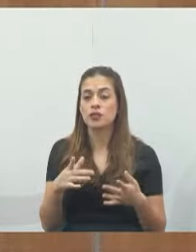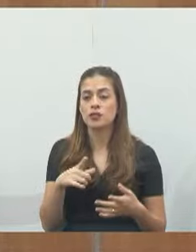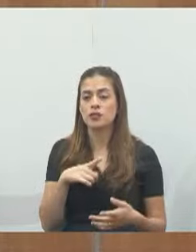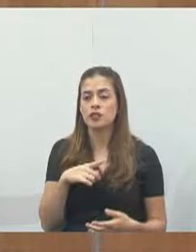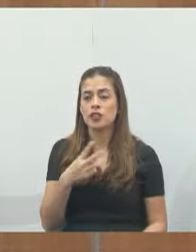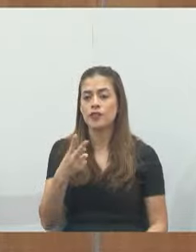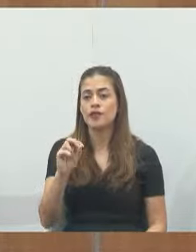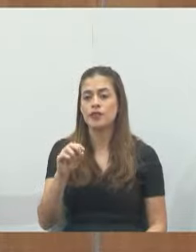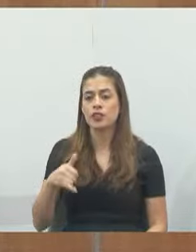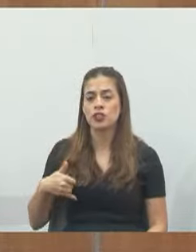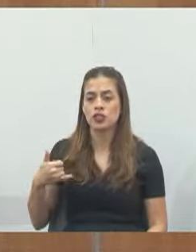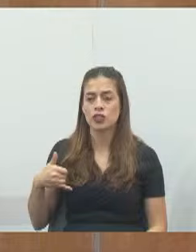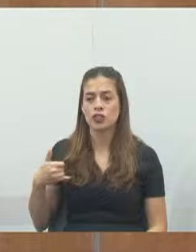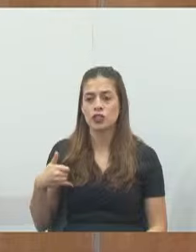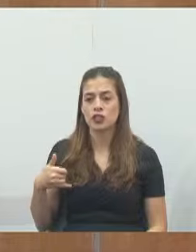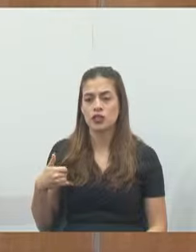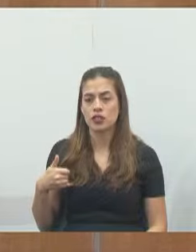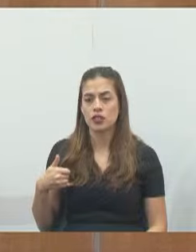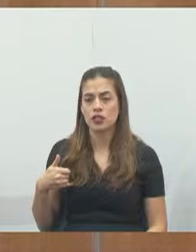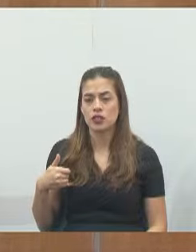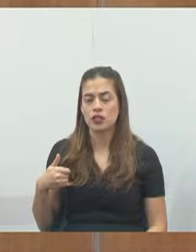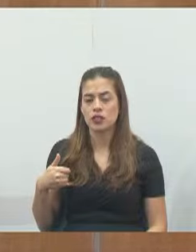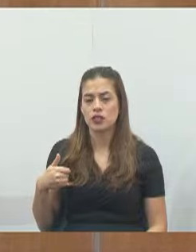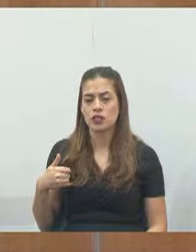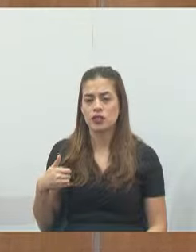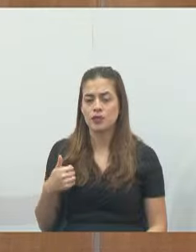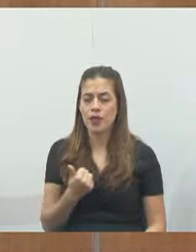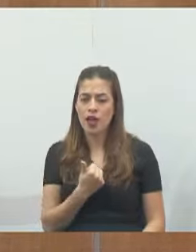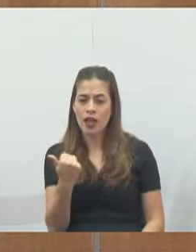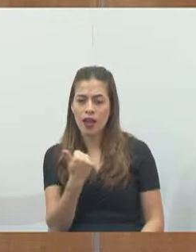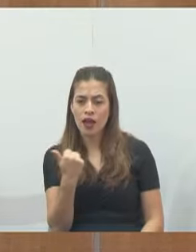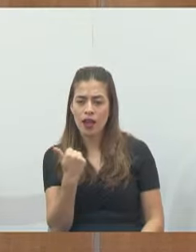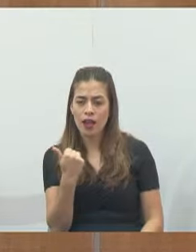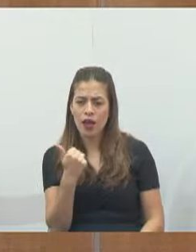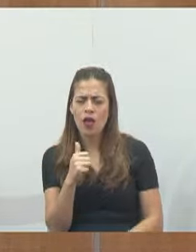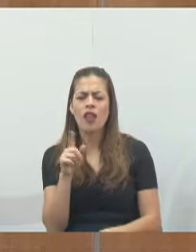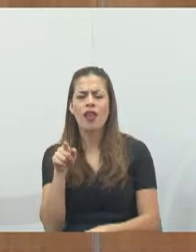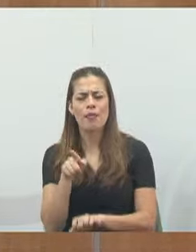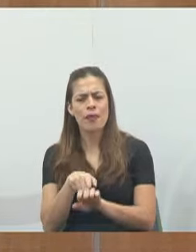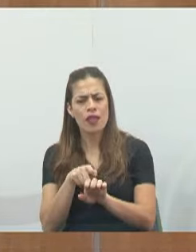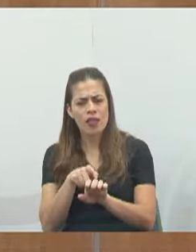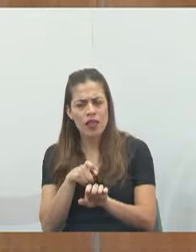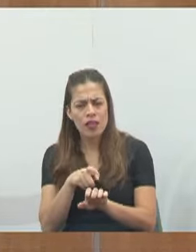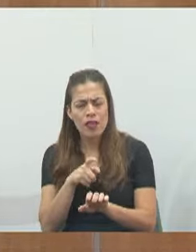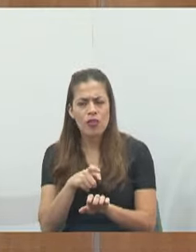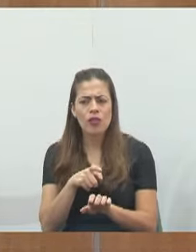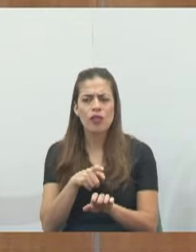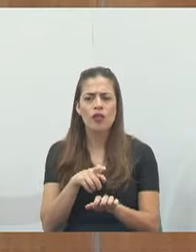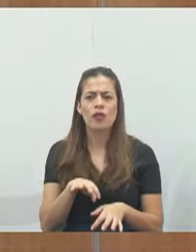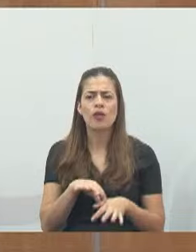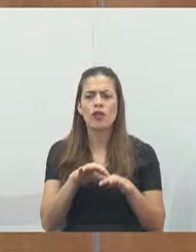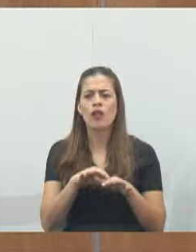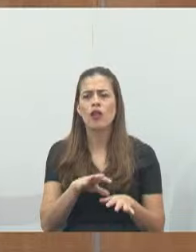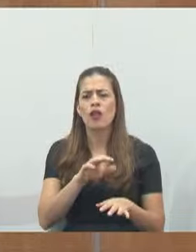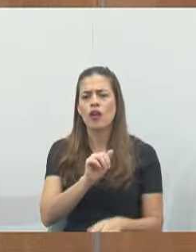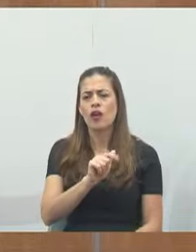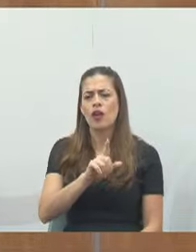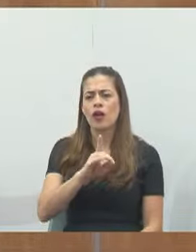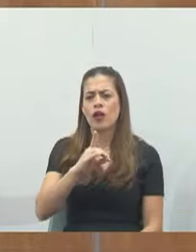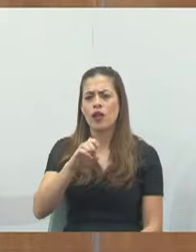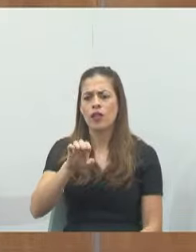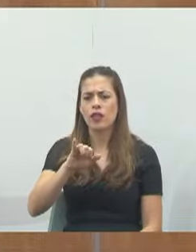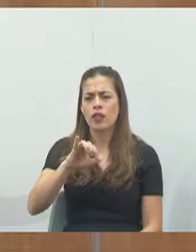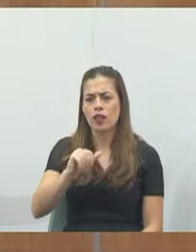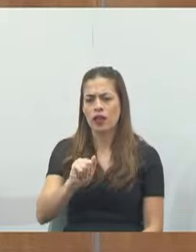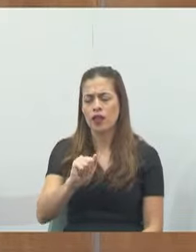de 20 anos, né? Peguei uma carona com ele. Ele, empreendedor, né? Dono do Aldeia do Vale, de um hotel também